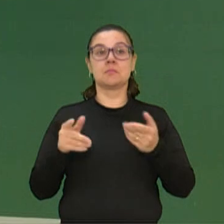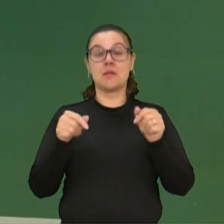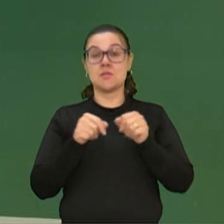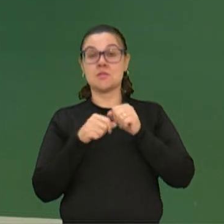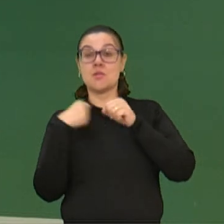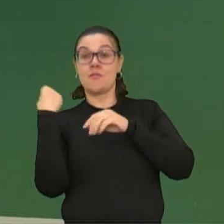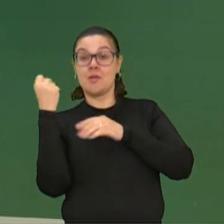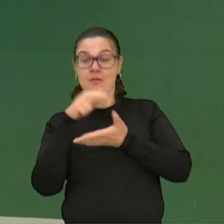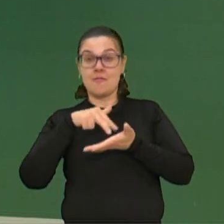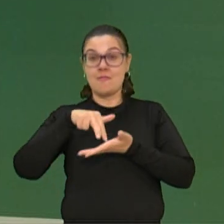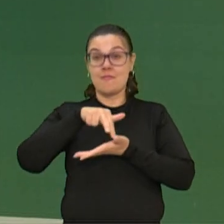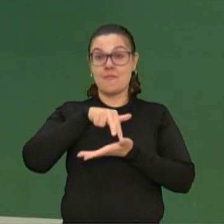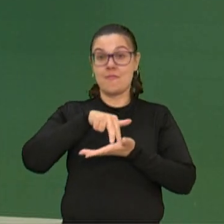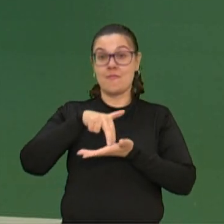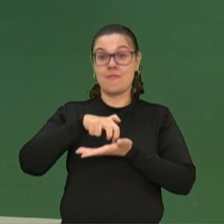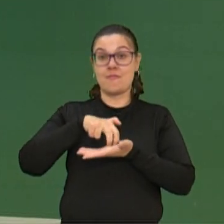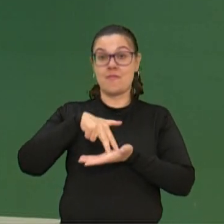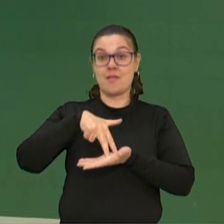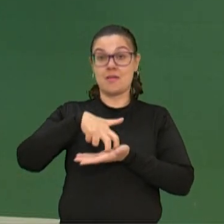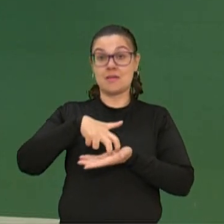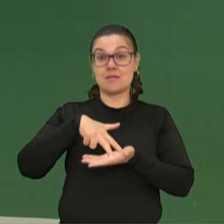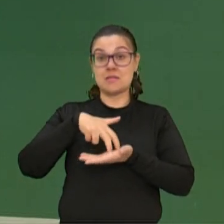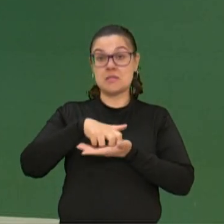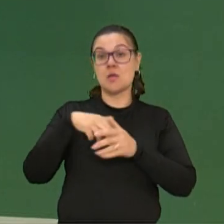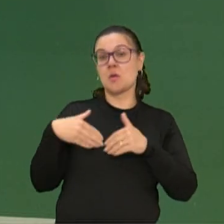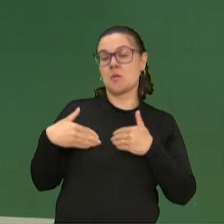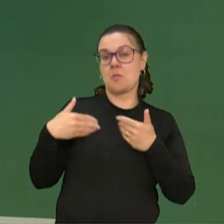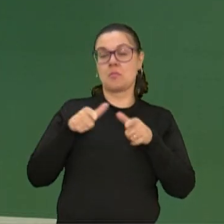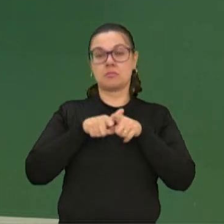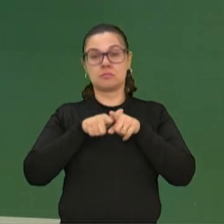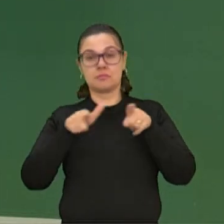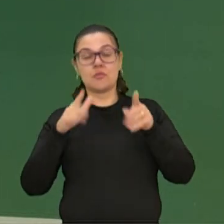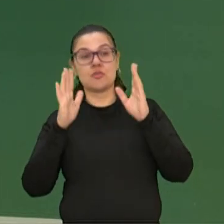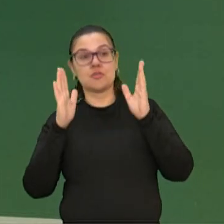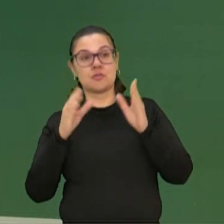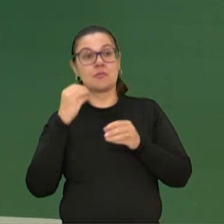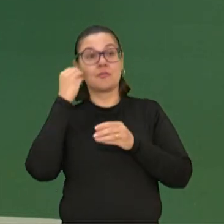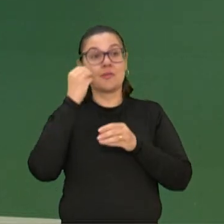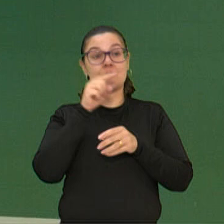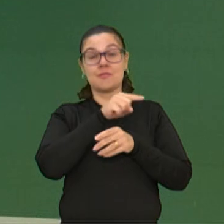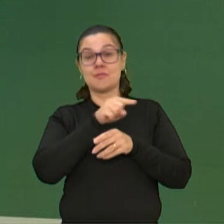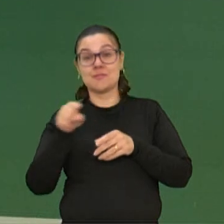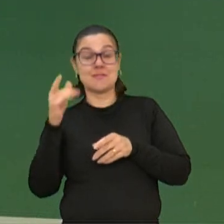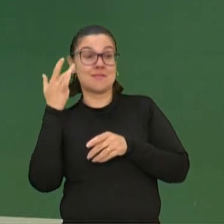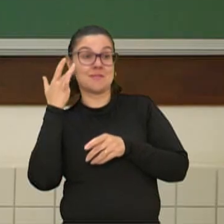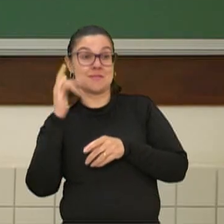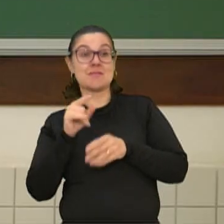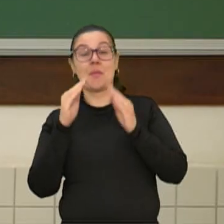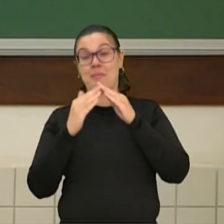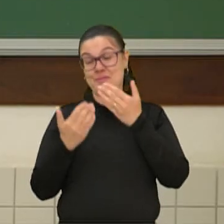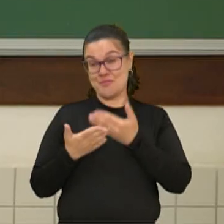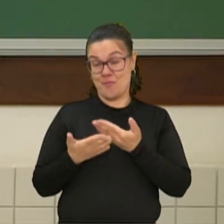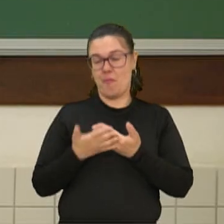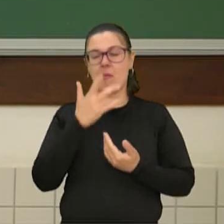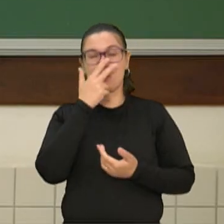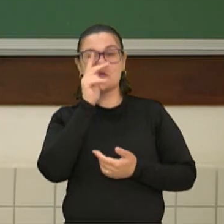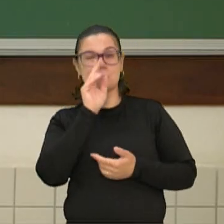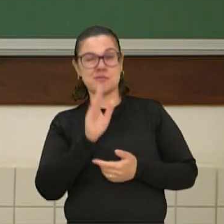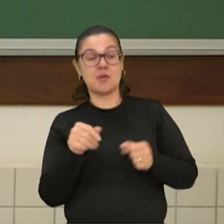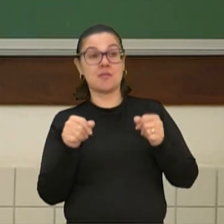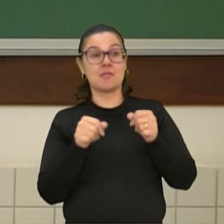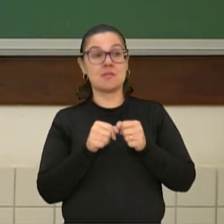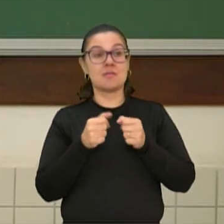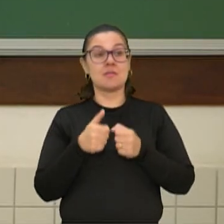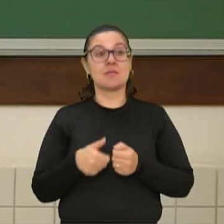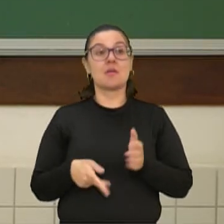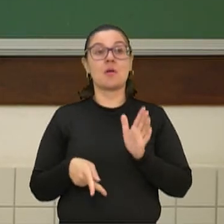O teste de flexibilidade, que eu acho que muitos de vocês já devem ter feito lá no colégio de vocês, usando o banco